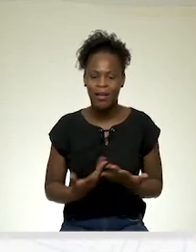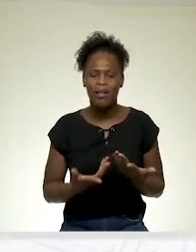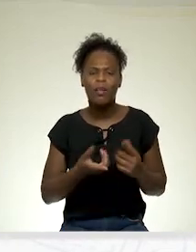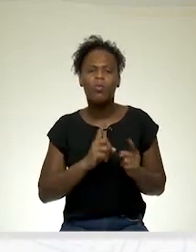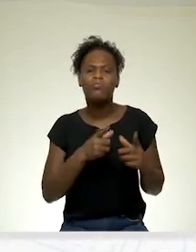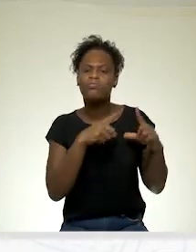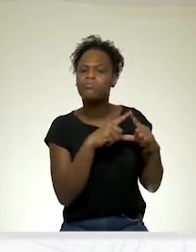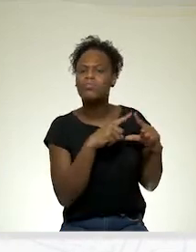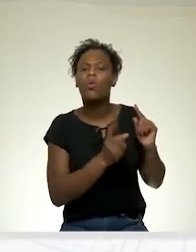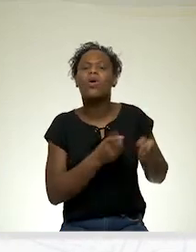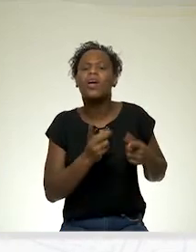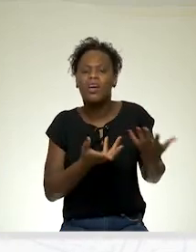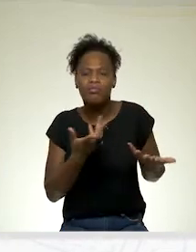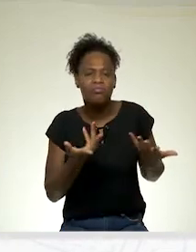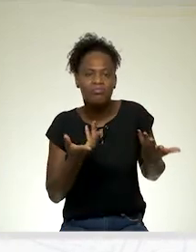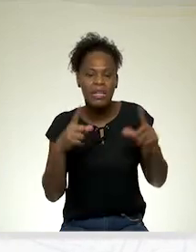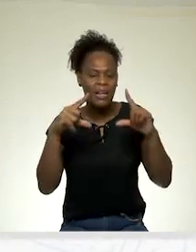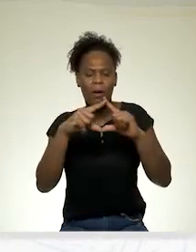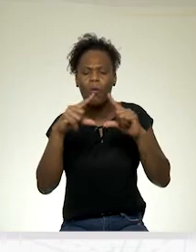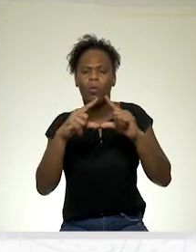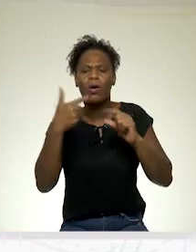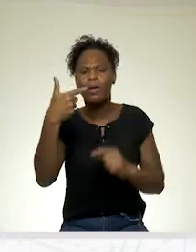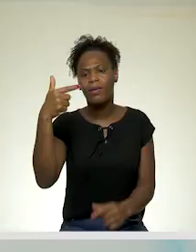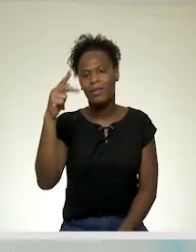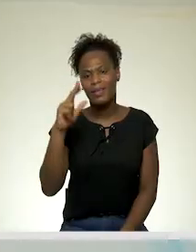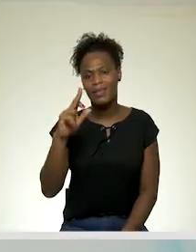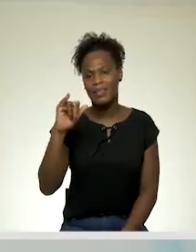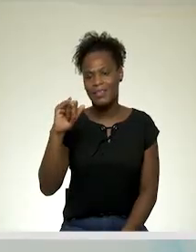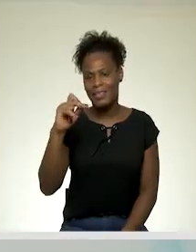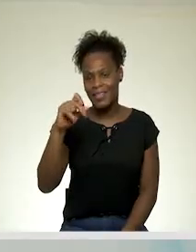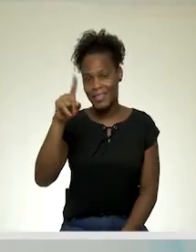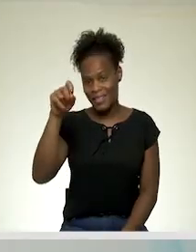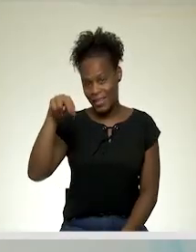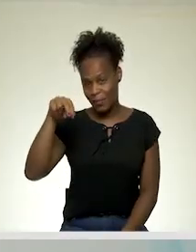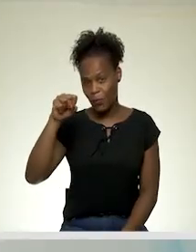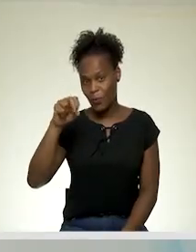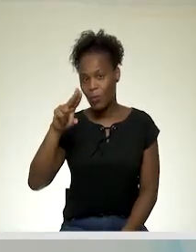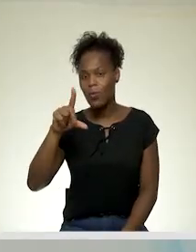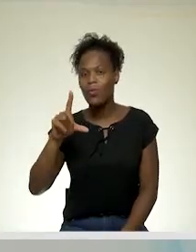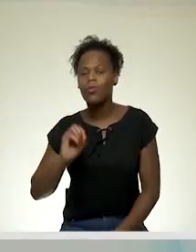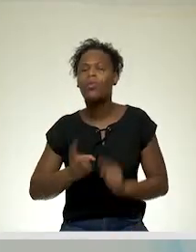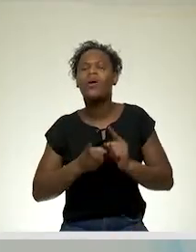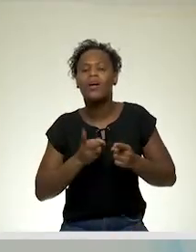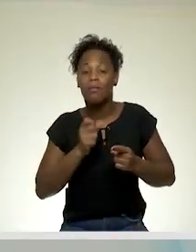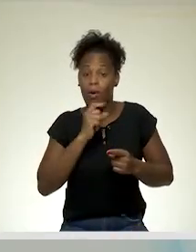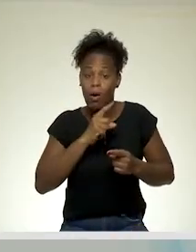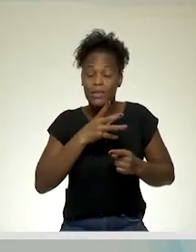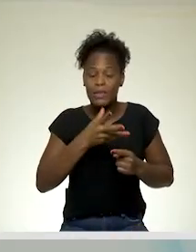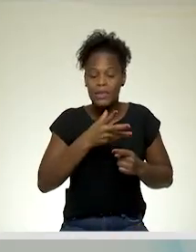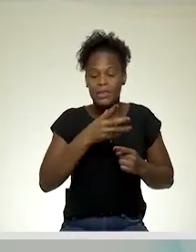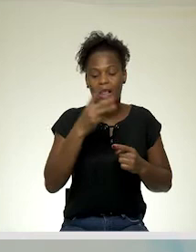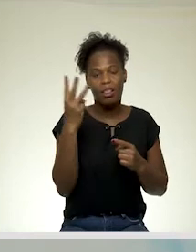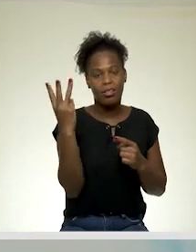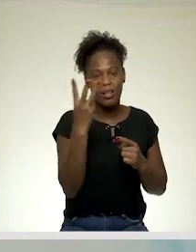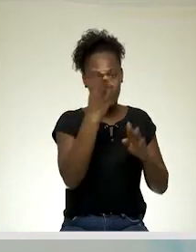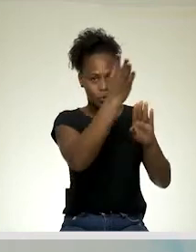Triângulos. O que significa triângulo? Podemos chamar de triângulo ou também